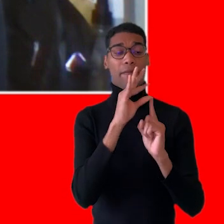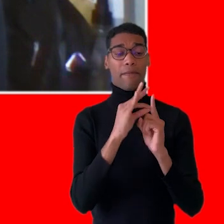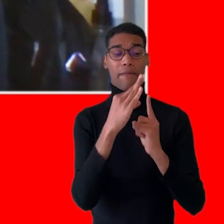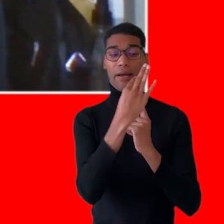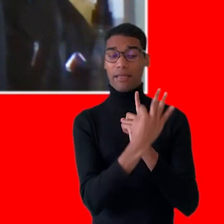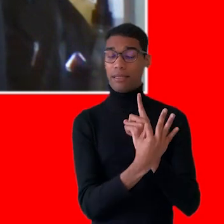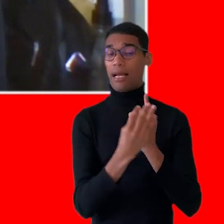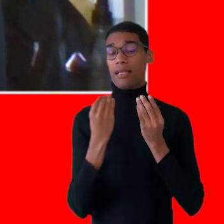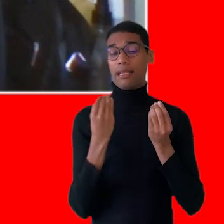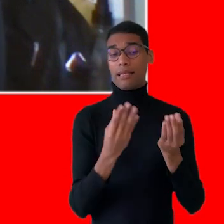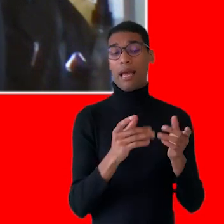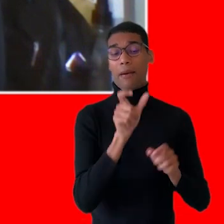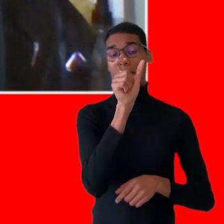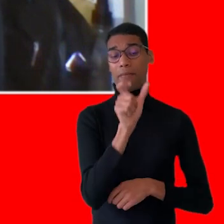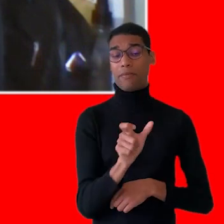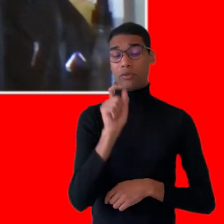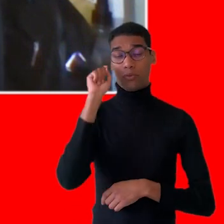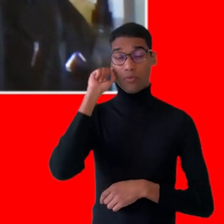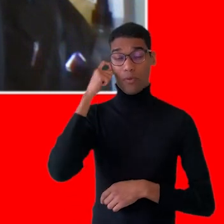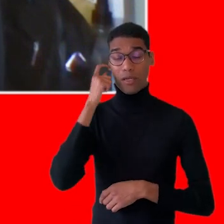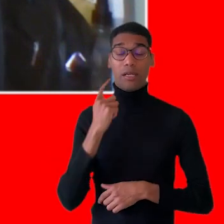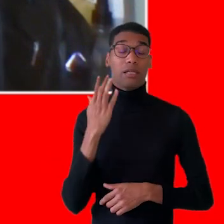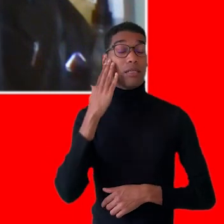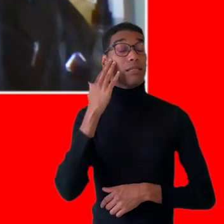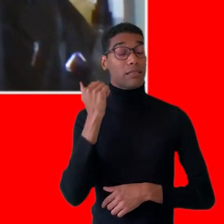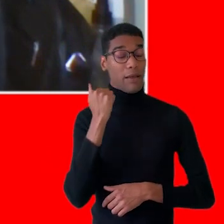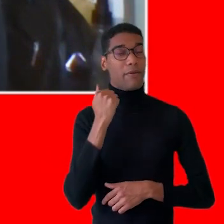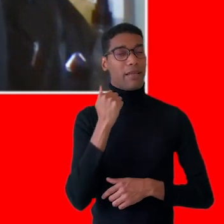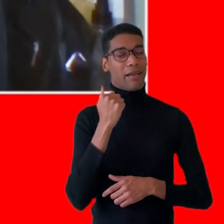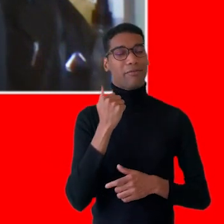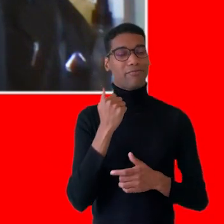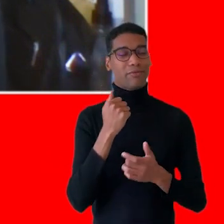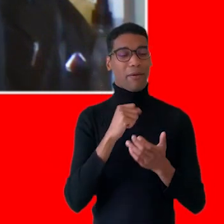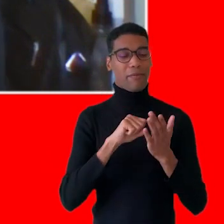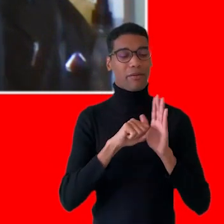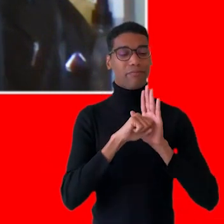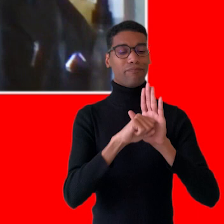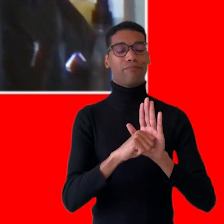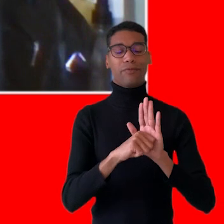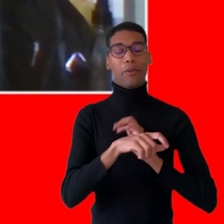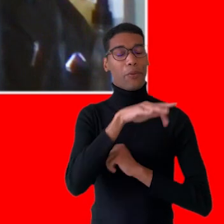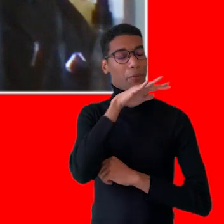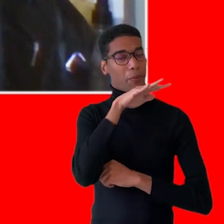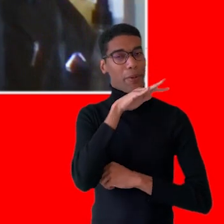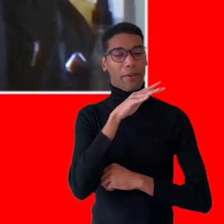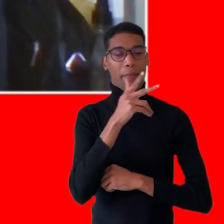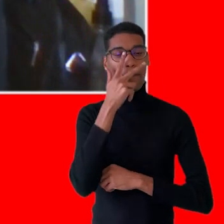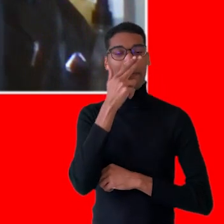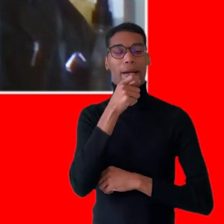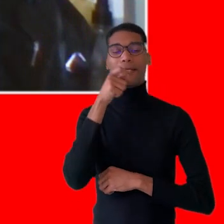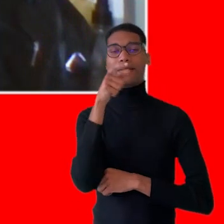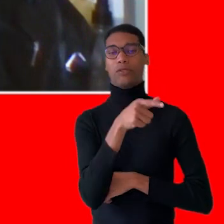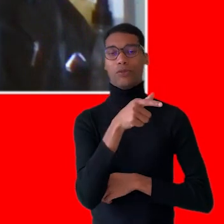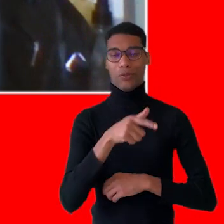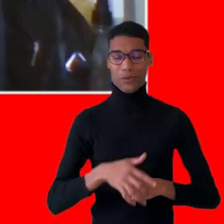preto sabe como é, né? Sempre um signo terrível, né? Sempre um insulto.